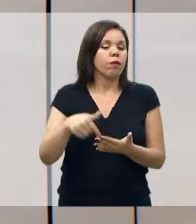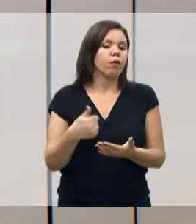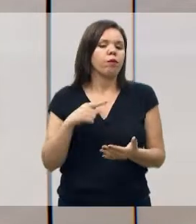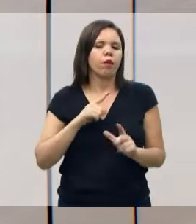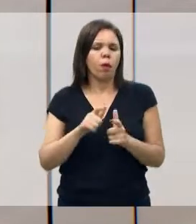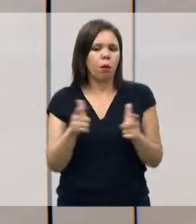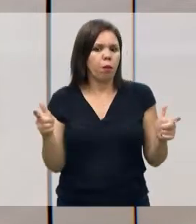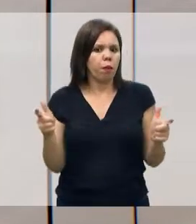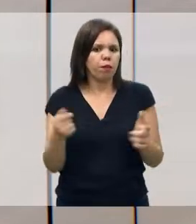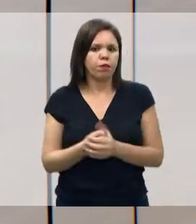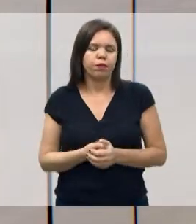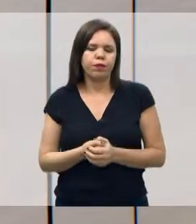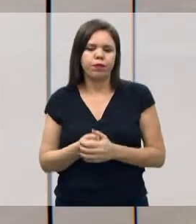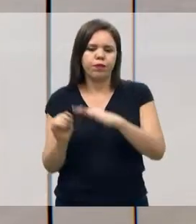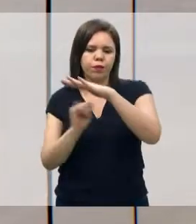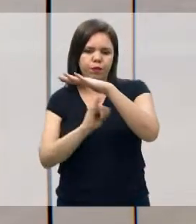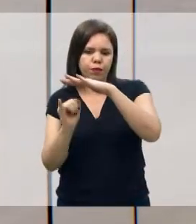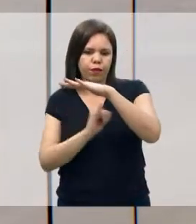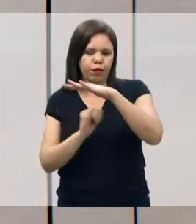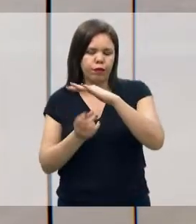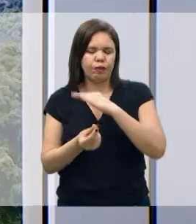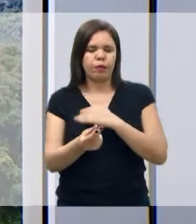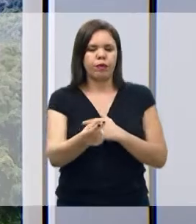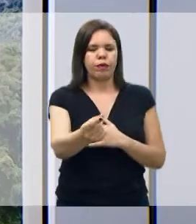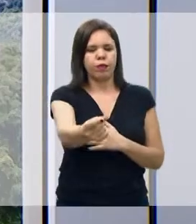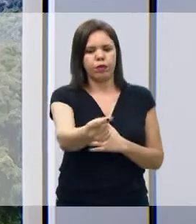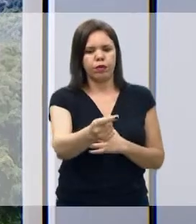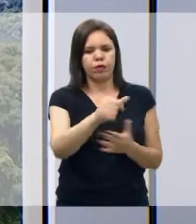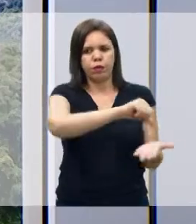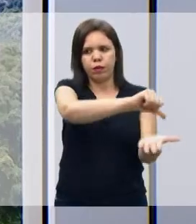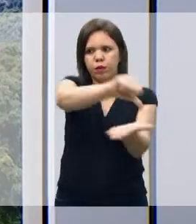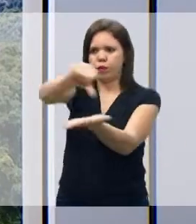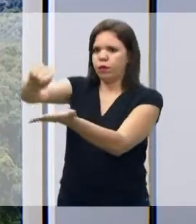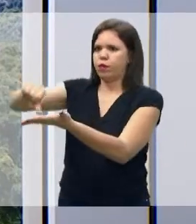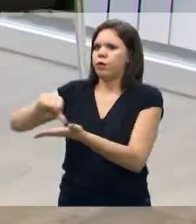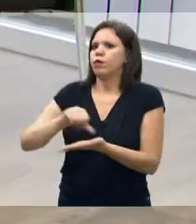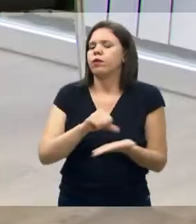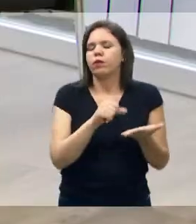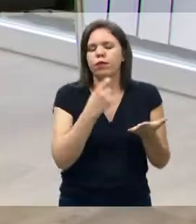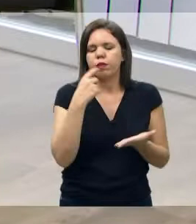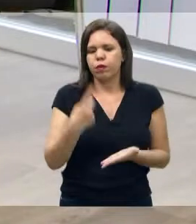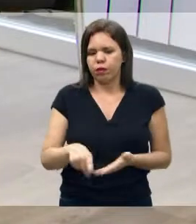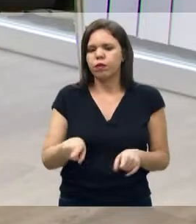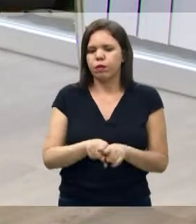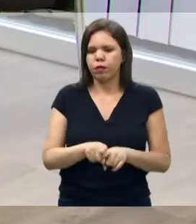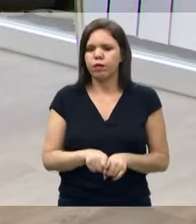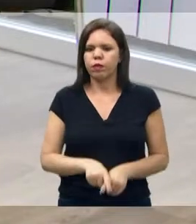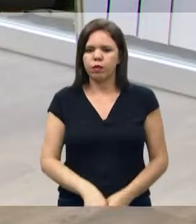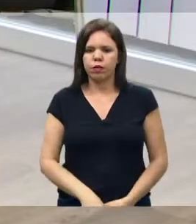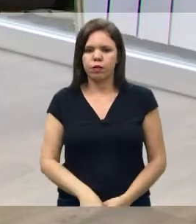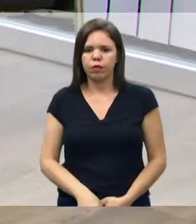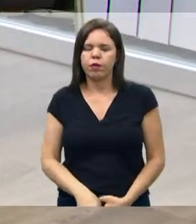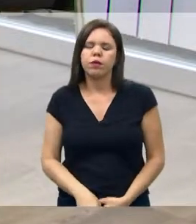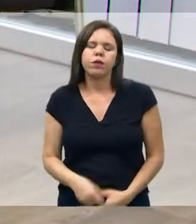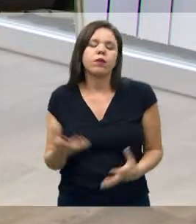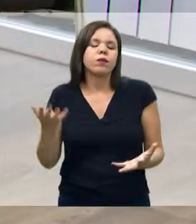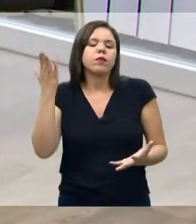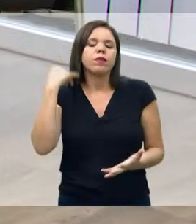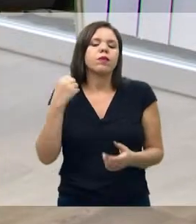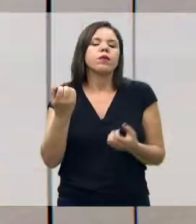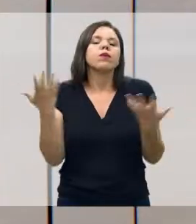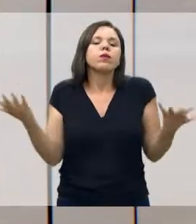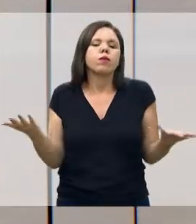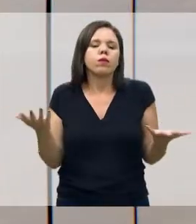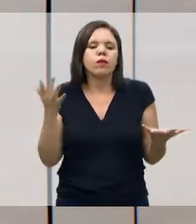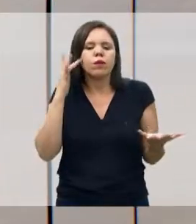um crescimento de instituições de longa permanência em todos os lugares e em Campinas também. Eu queria saber que